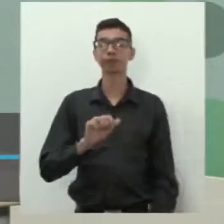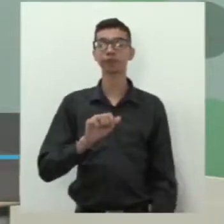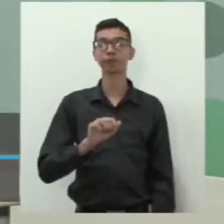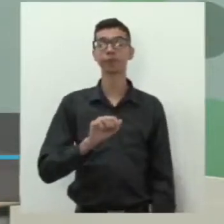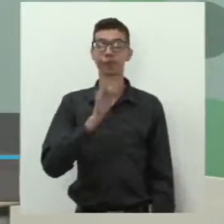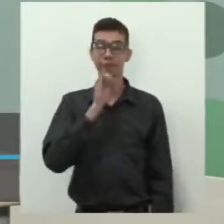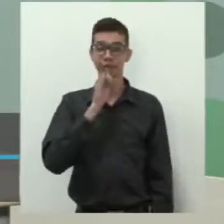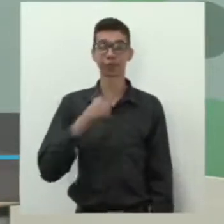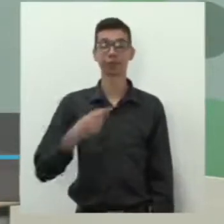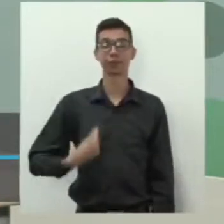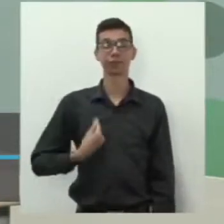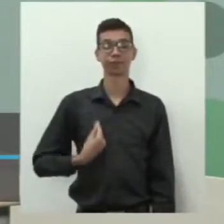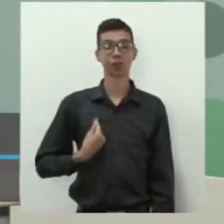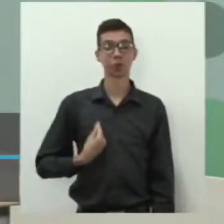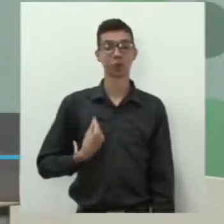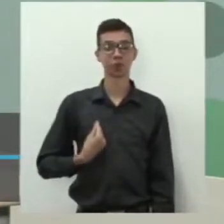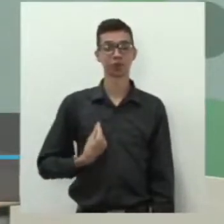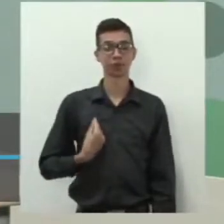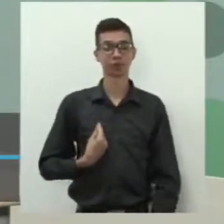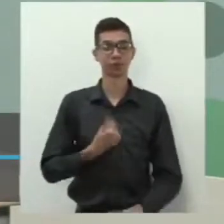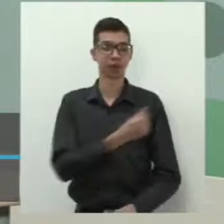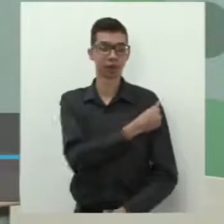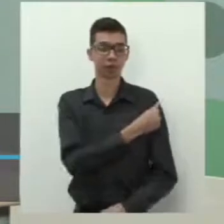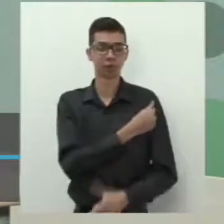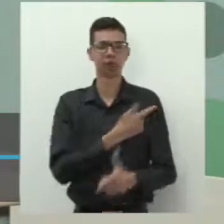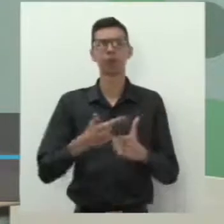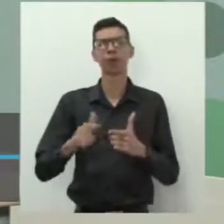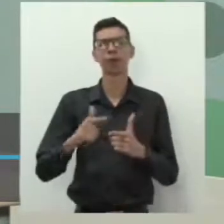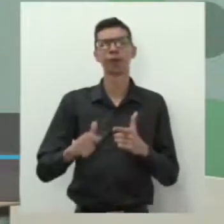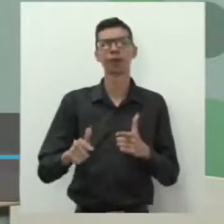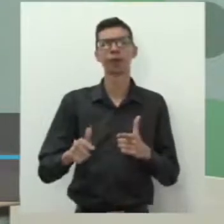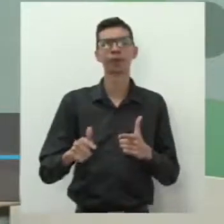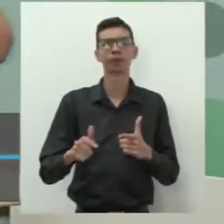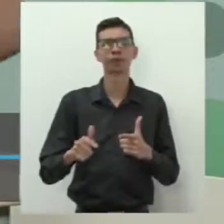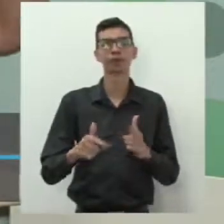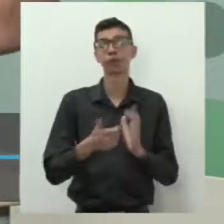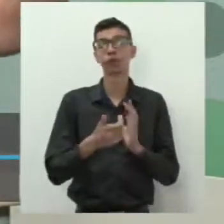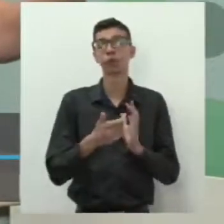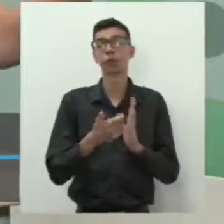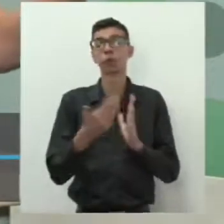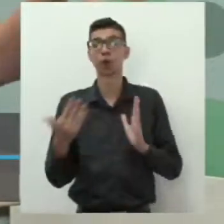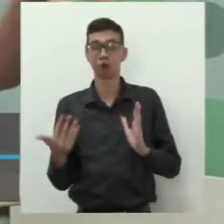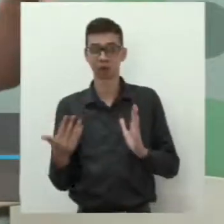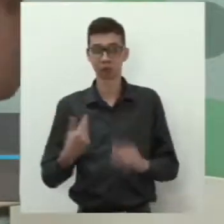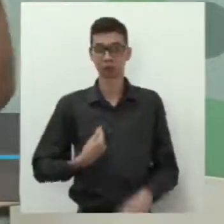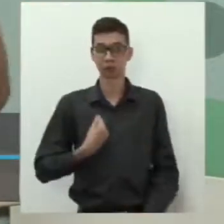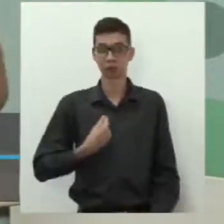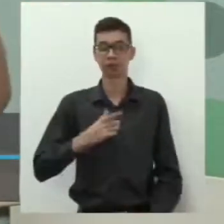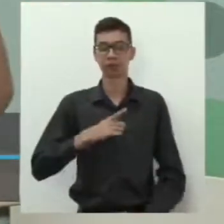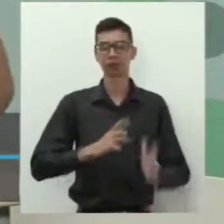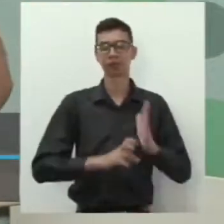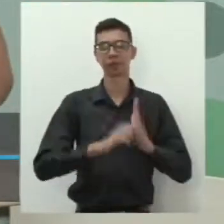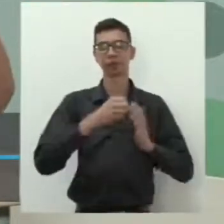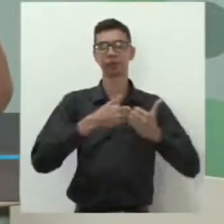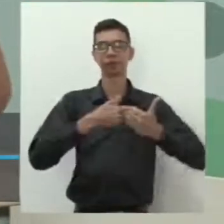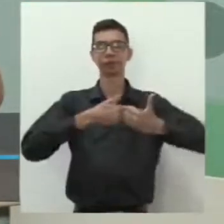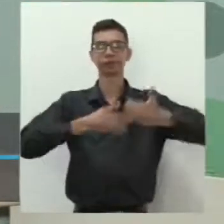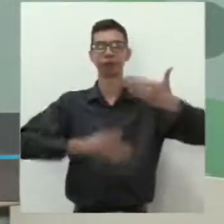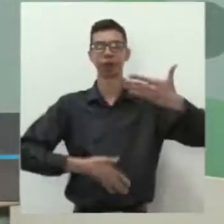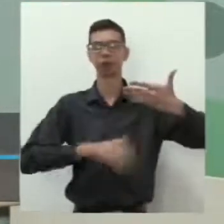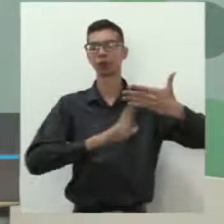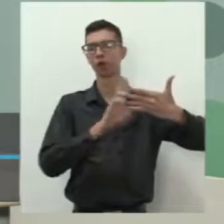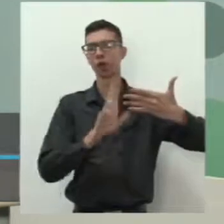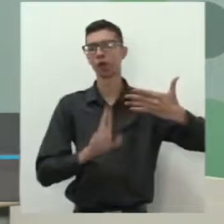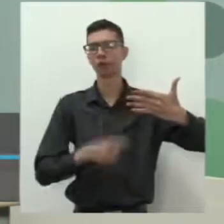a gente tem que ver quais alunos estão com problema de frequência, enfim. Então, a gente tem aquele dado extenso, então a gente tem que ver o número,